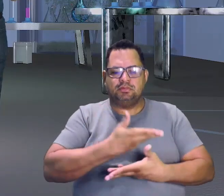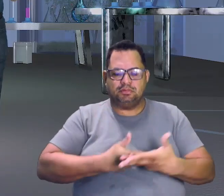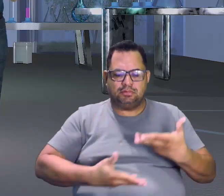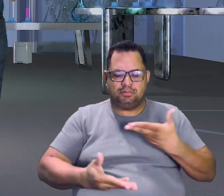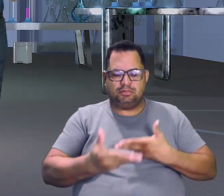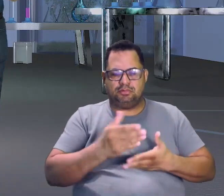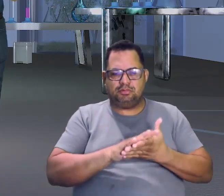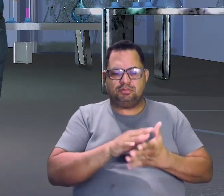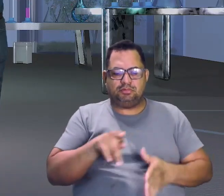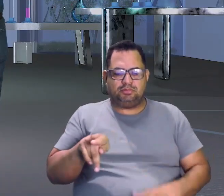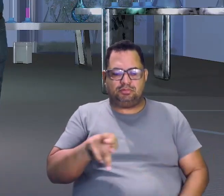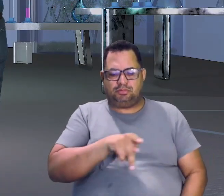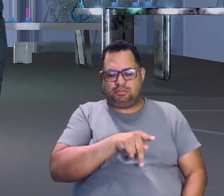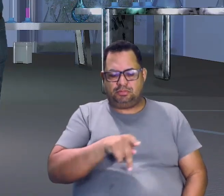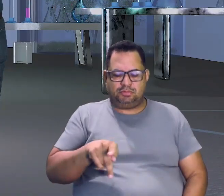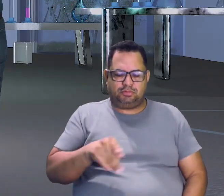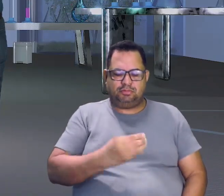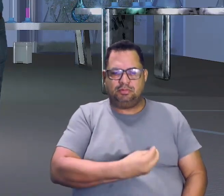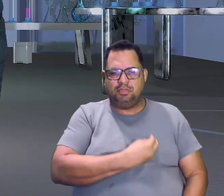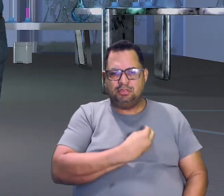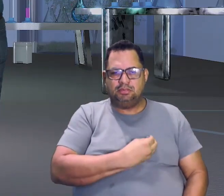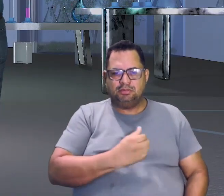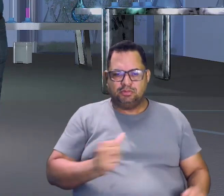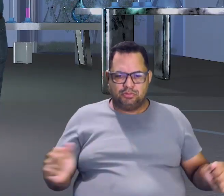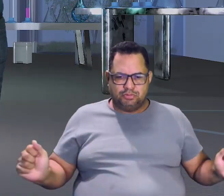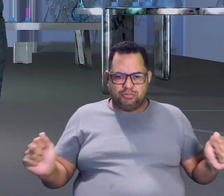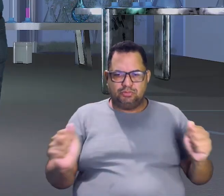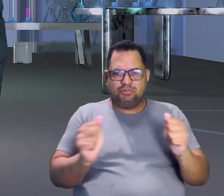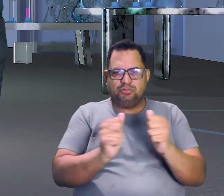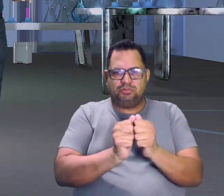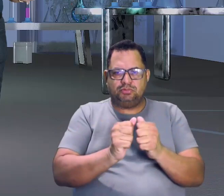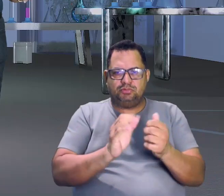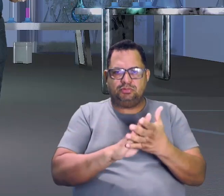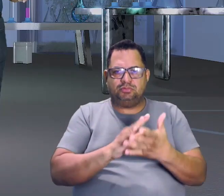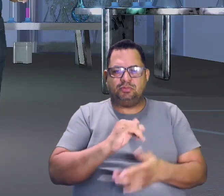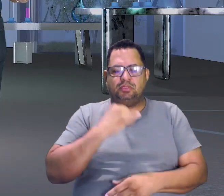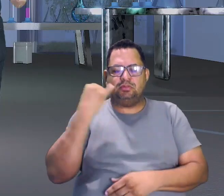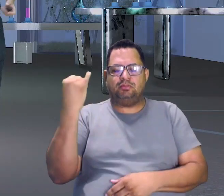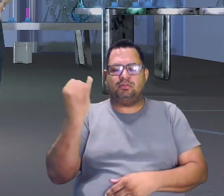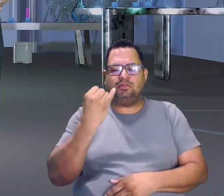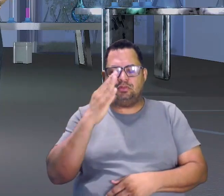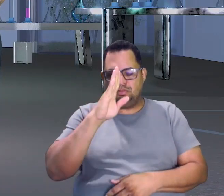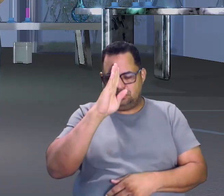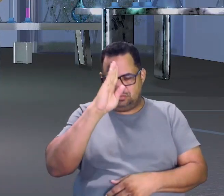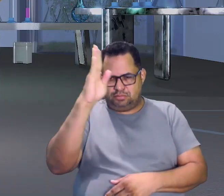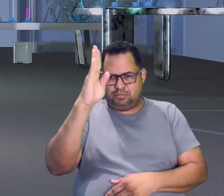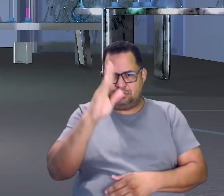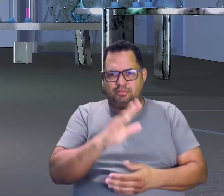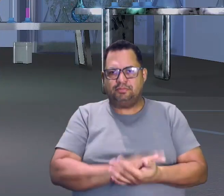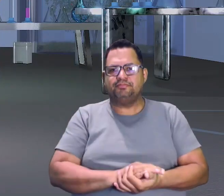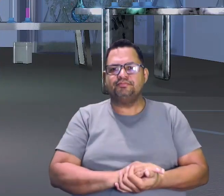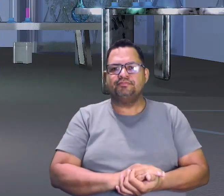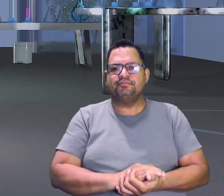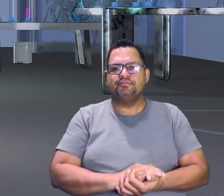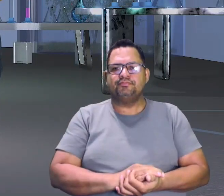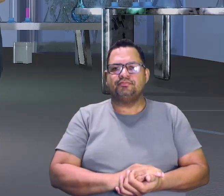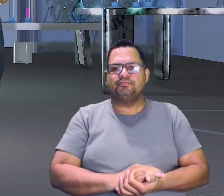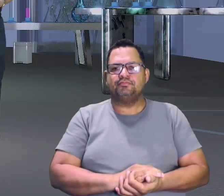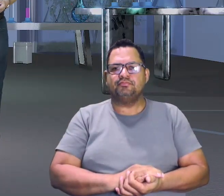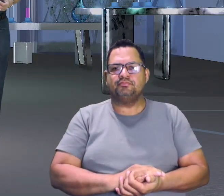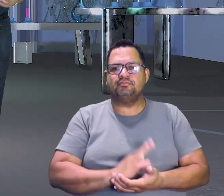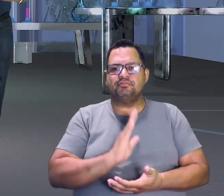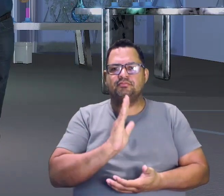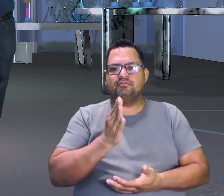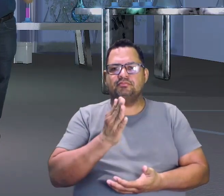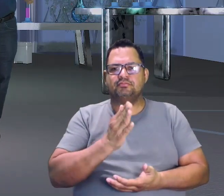do professor presencial, que nós sabemos que isso aí é a peça também muito fundamental. Vamos verificar aí, já que